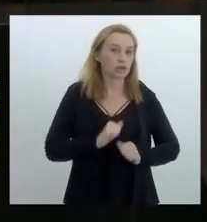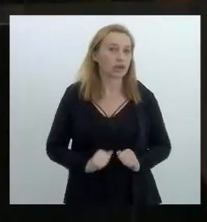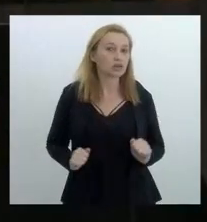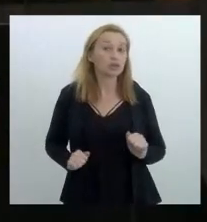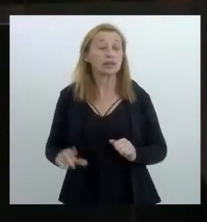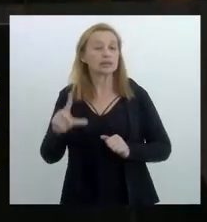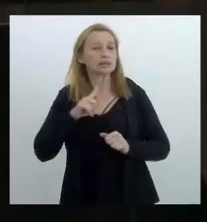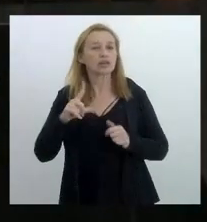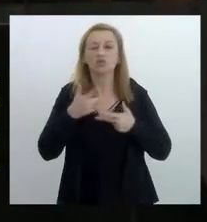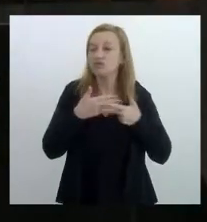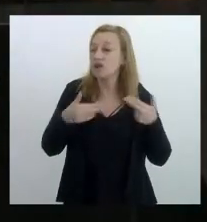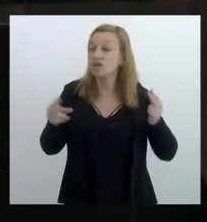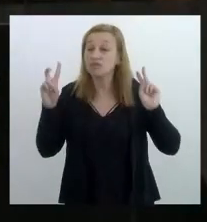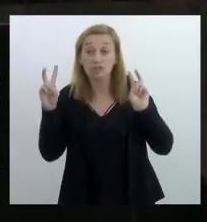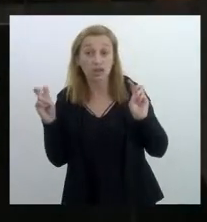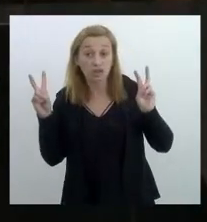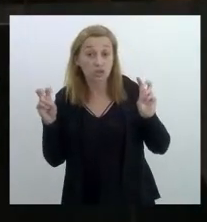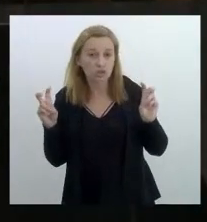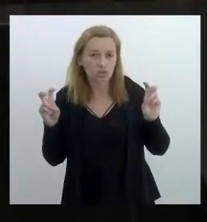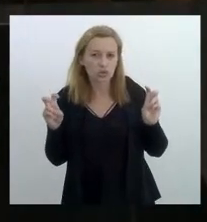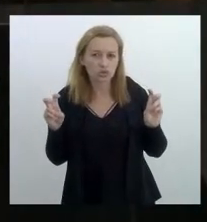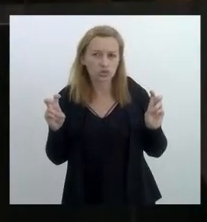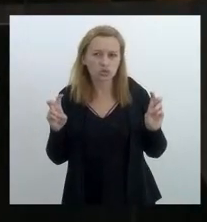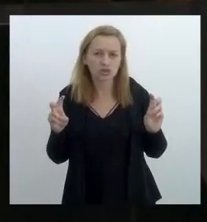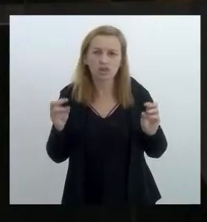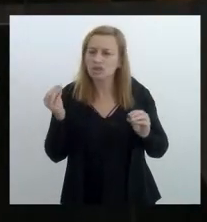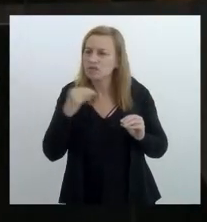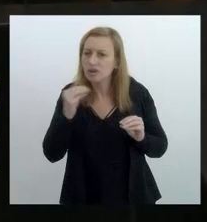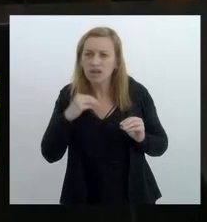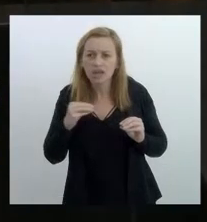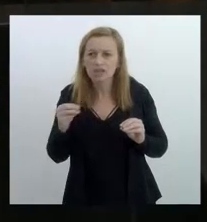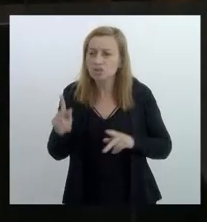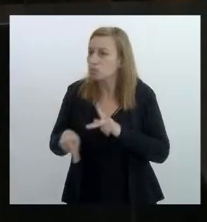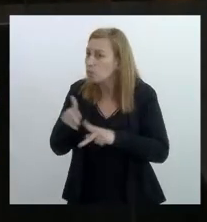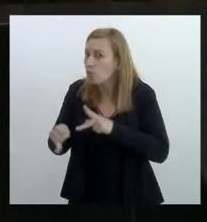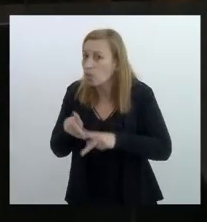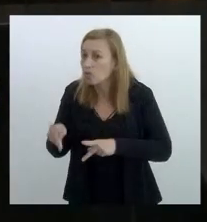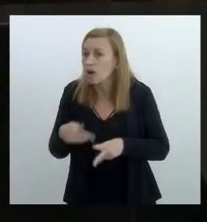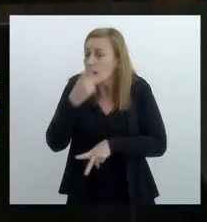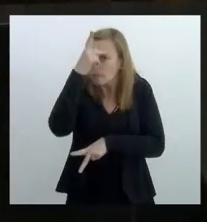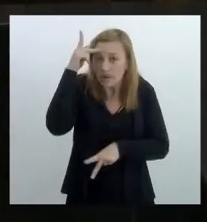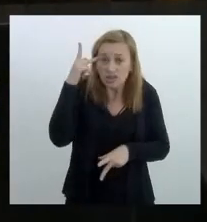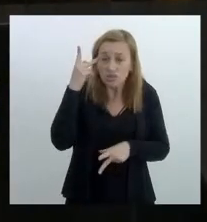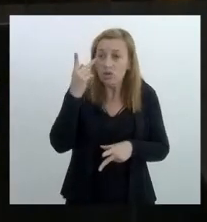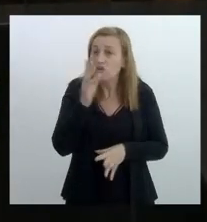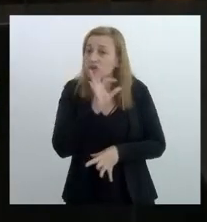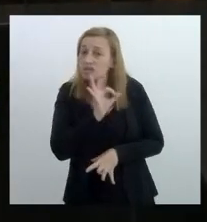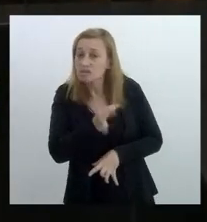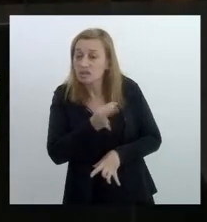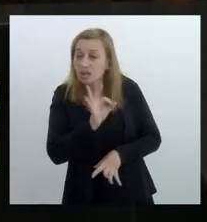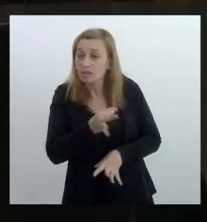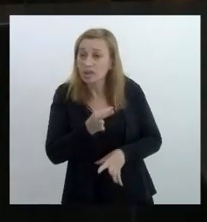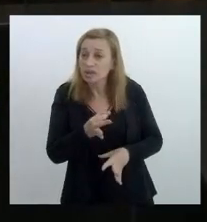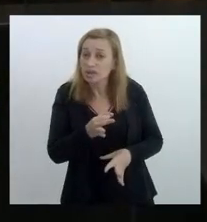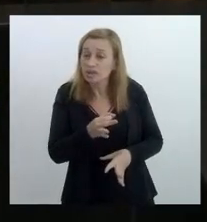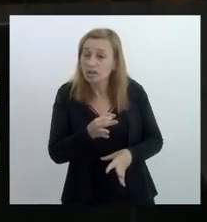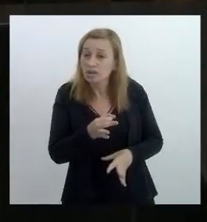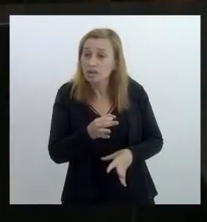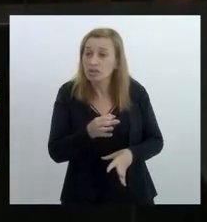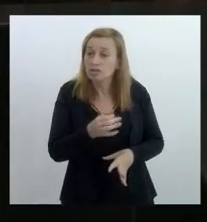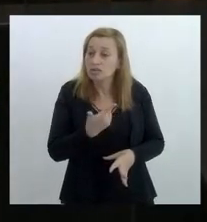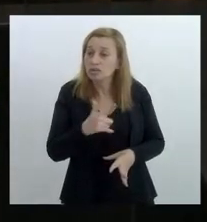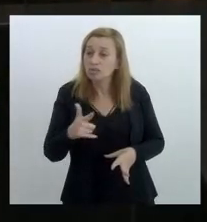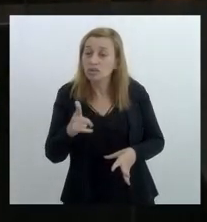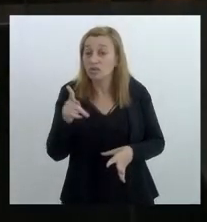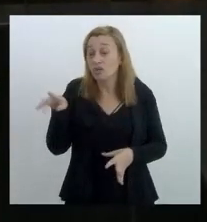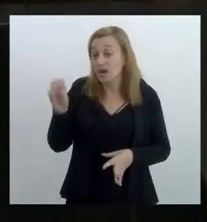temos muitas situações de fragilidade dessa população, pessoas, inclusive, que não tendo gás